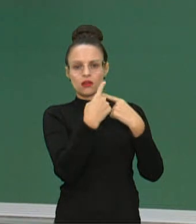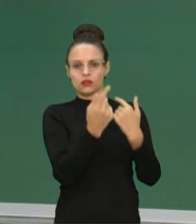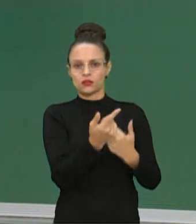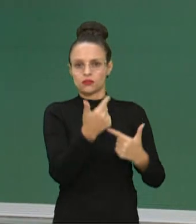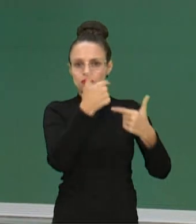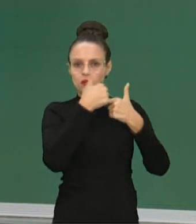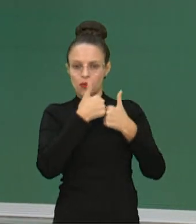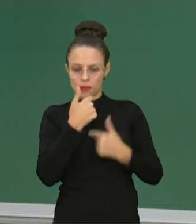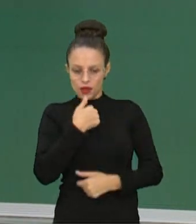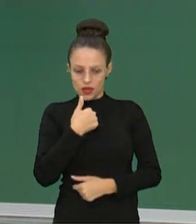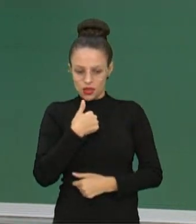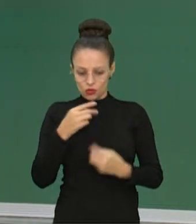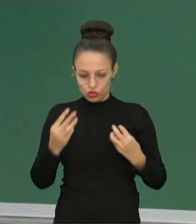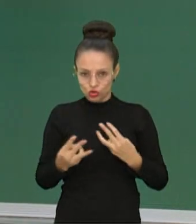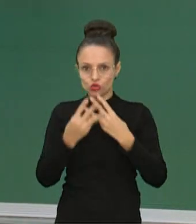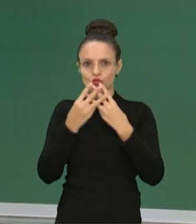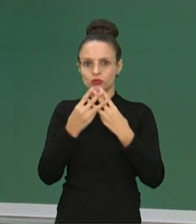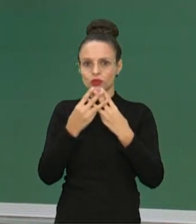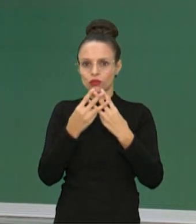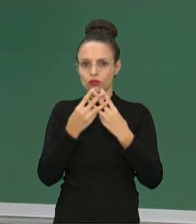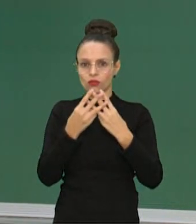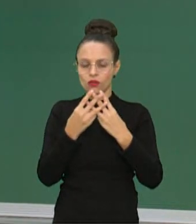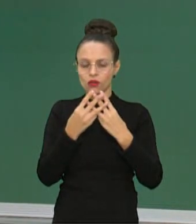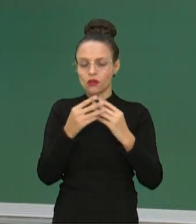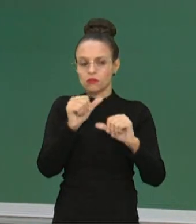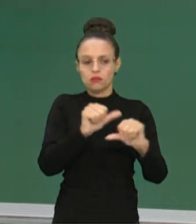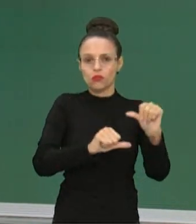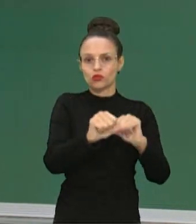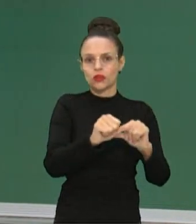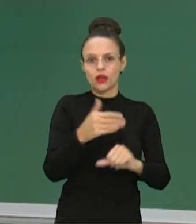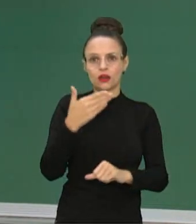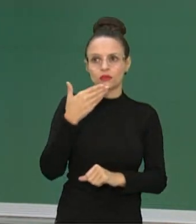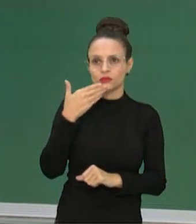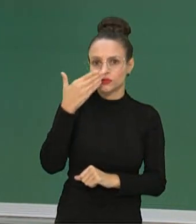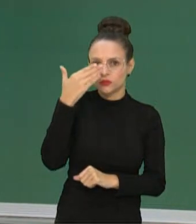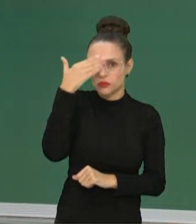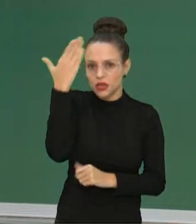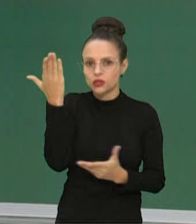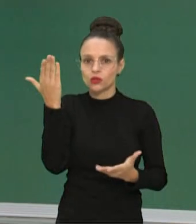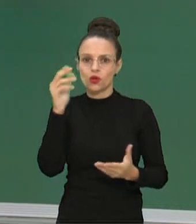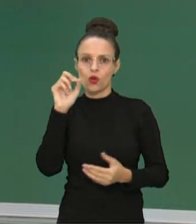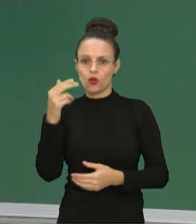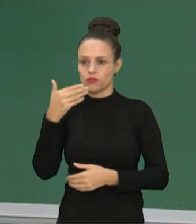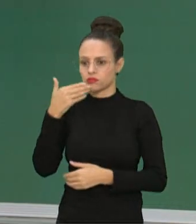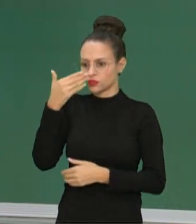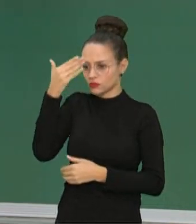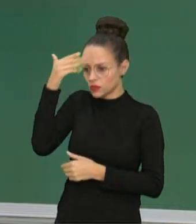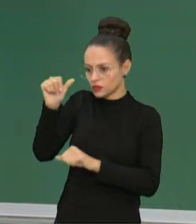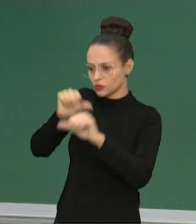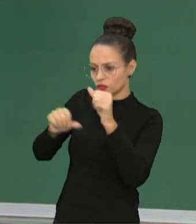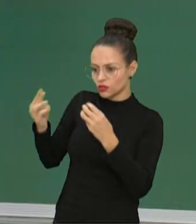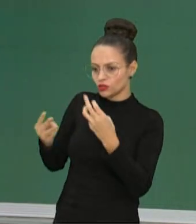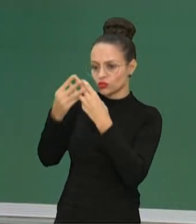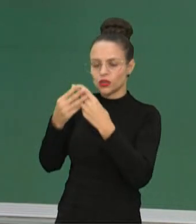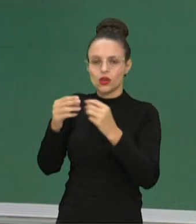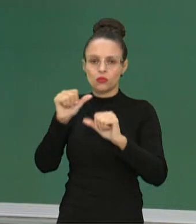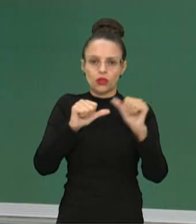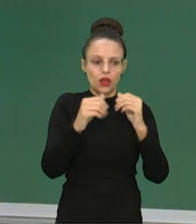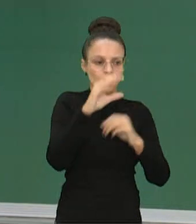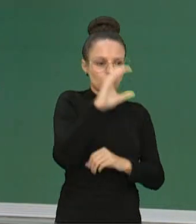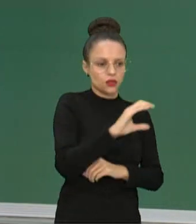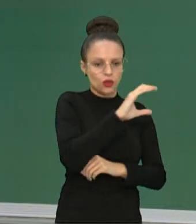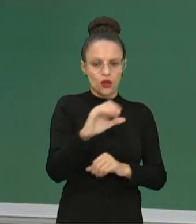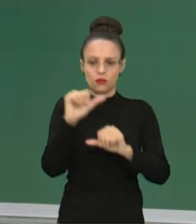eu, judeu, ser, por exemplo, muçulmano, ou eu, muçulmano, ser judeu, ou eu, ser muçulmano, passar a